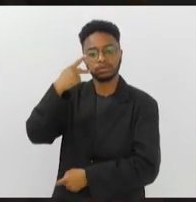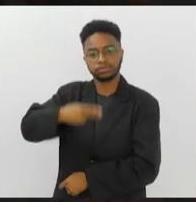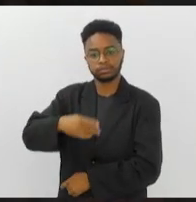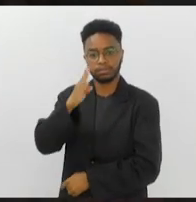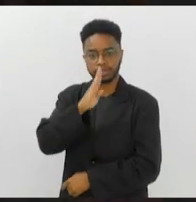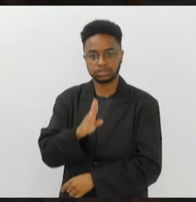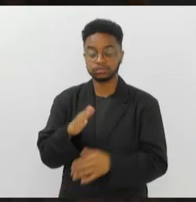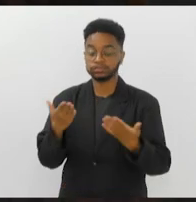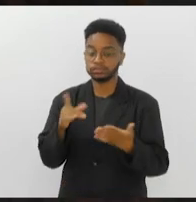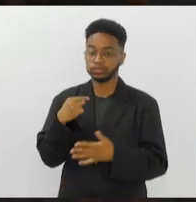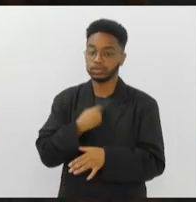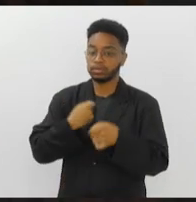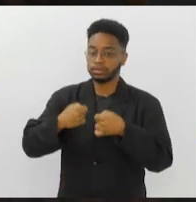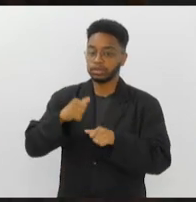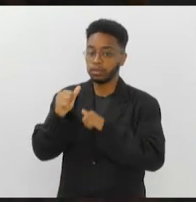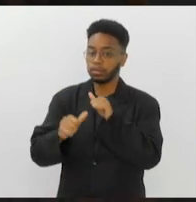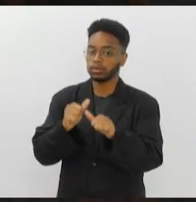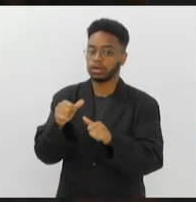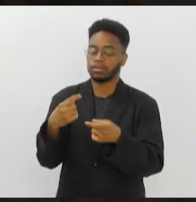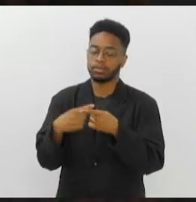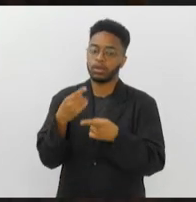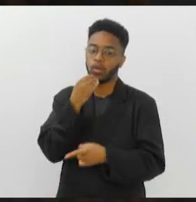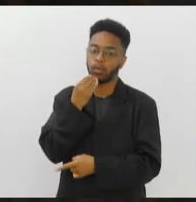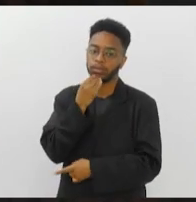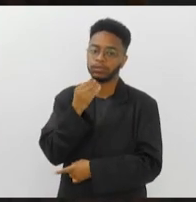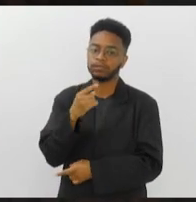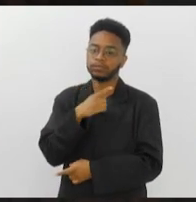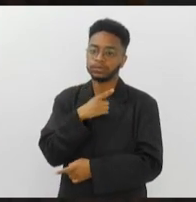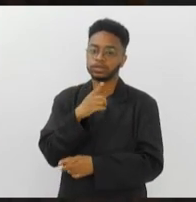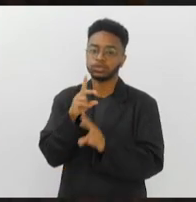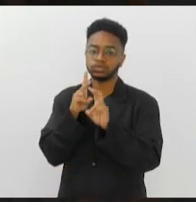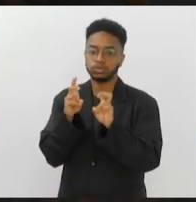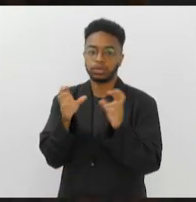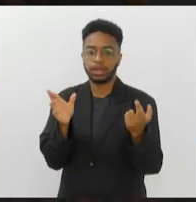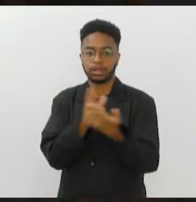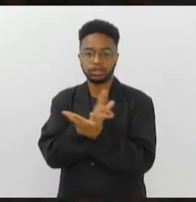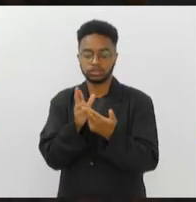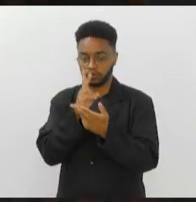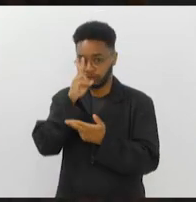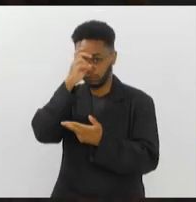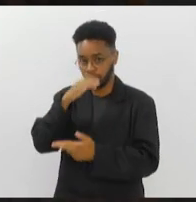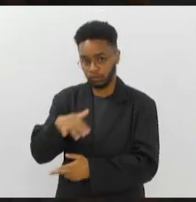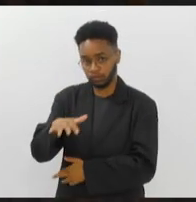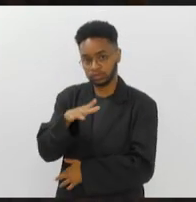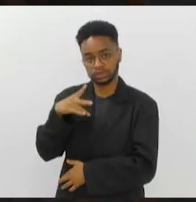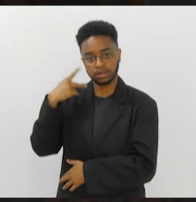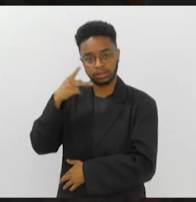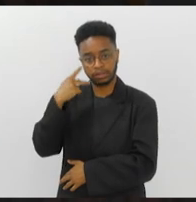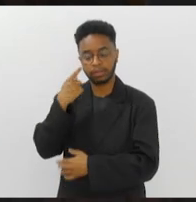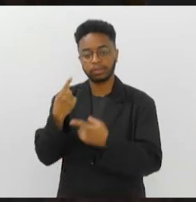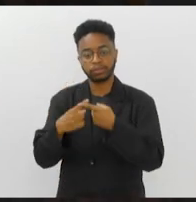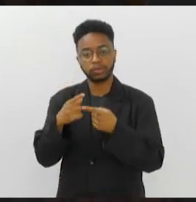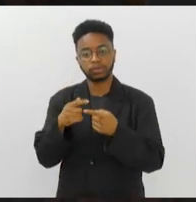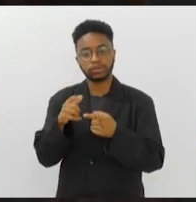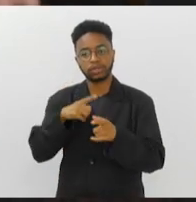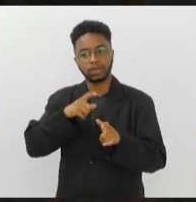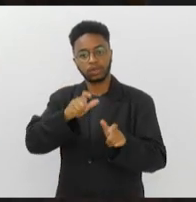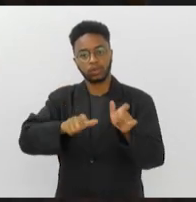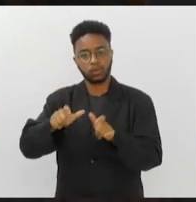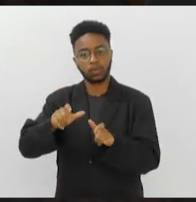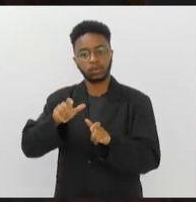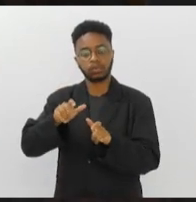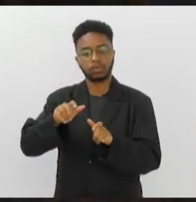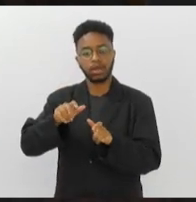Obviamente, parte dessa mudança passa por uma mudança na correlação de forças também no campo da política, das representações. Temos um Congresso